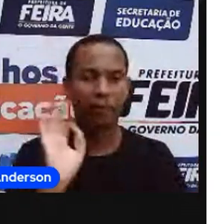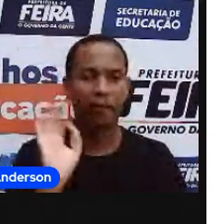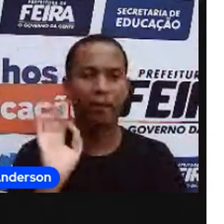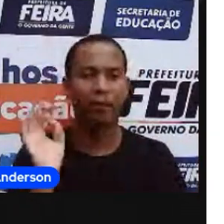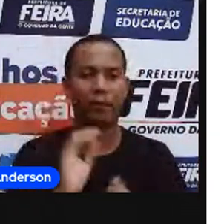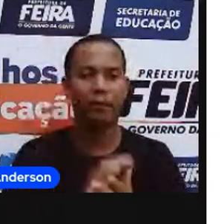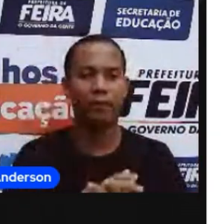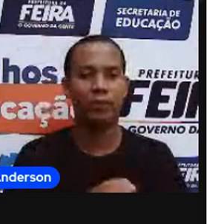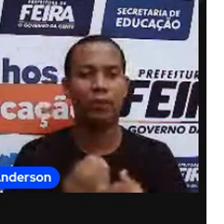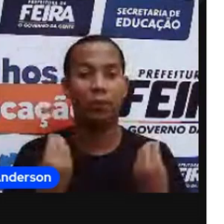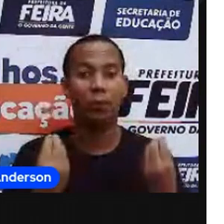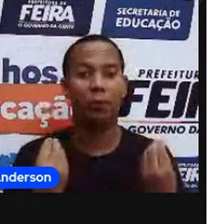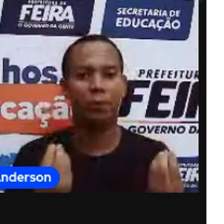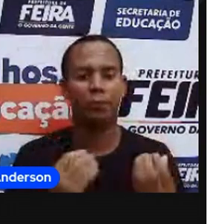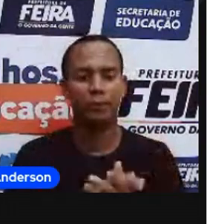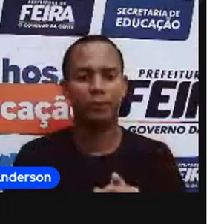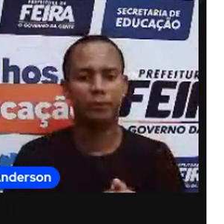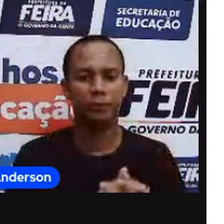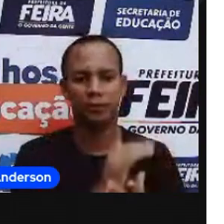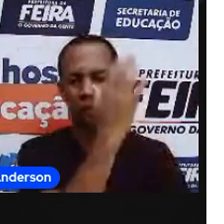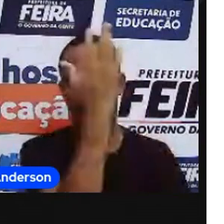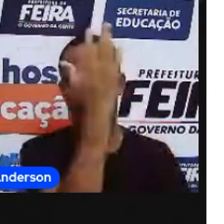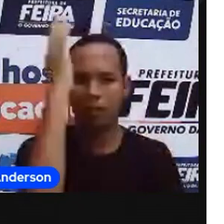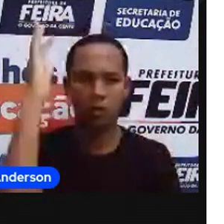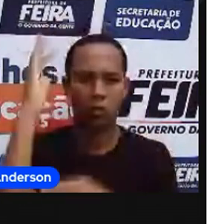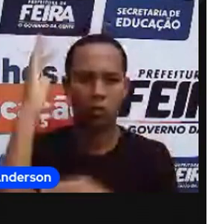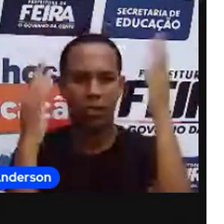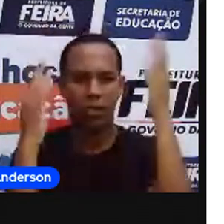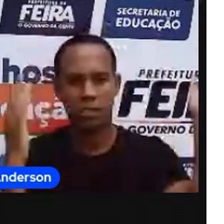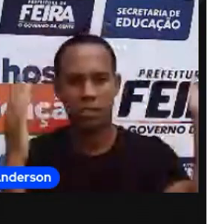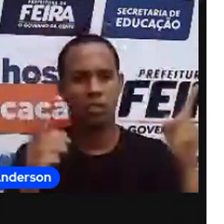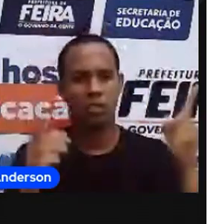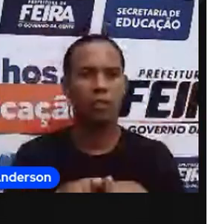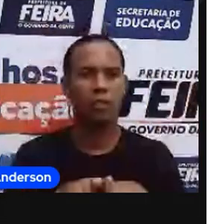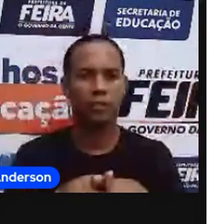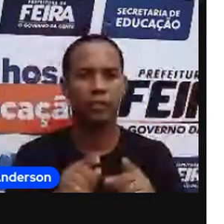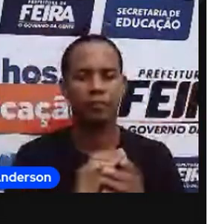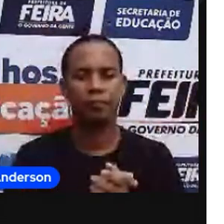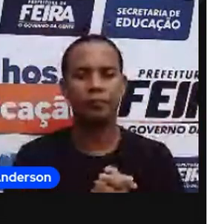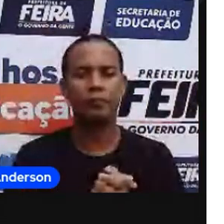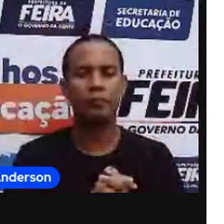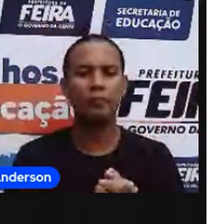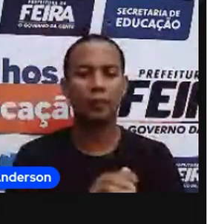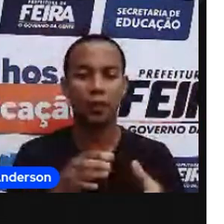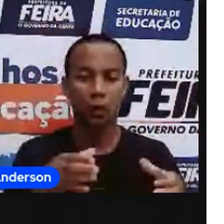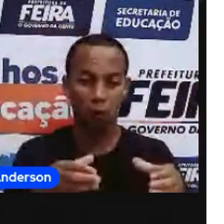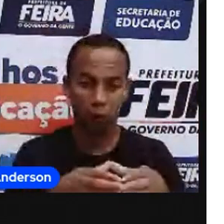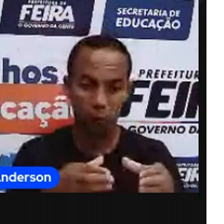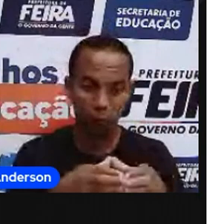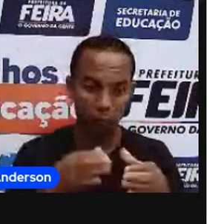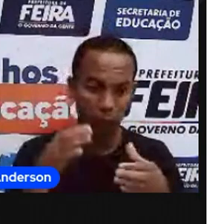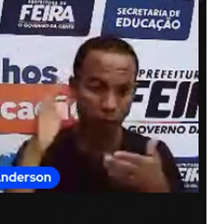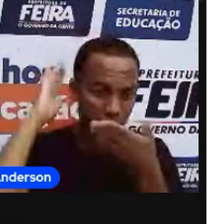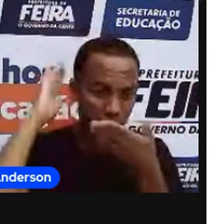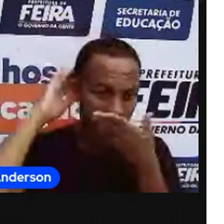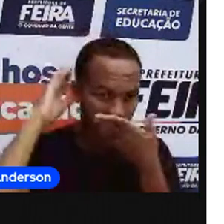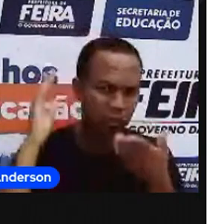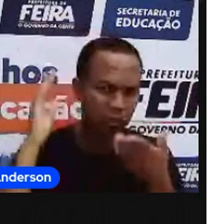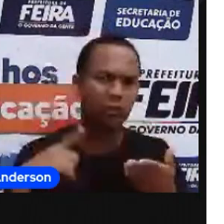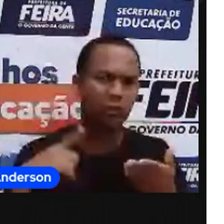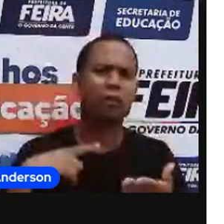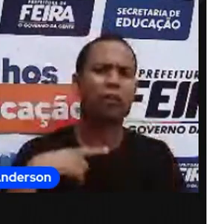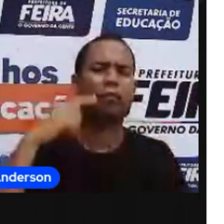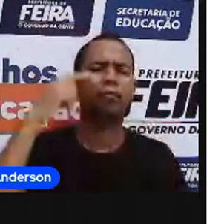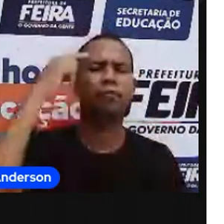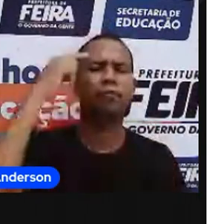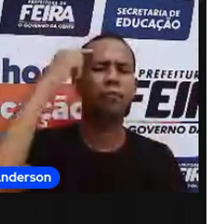consequência do que a gente está fazendo com quem? Com a natureza. Já os indígenas não, eles têm essa consciência e esse respeito, né?